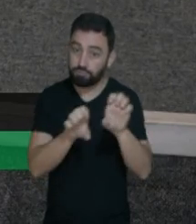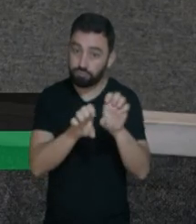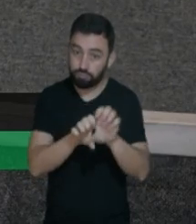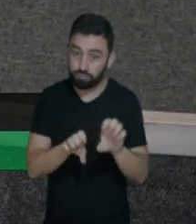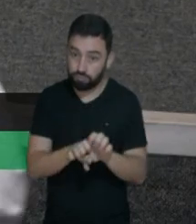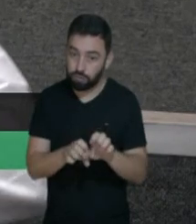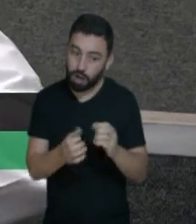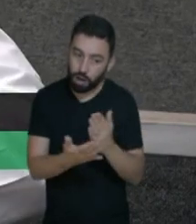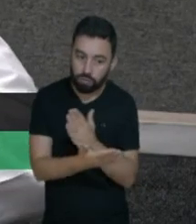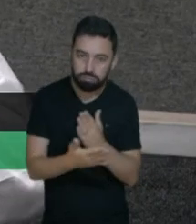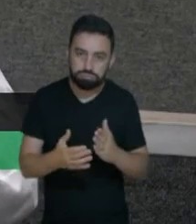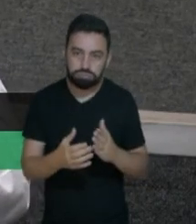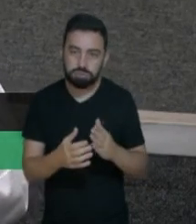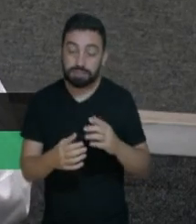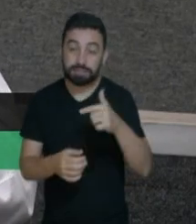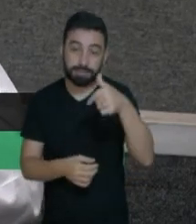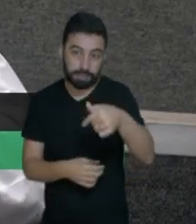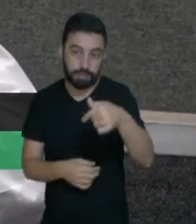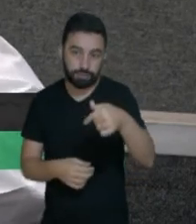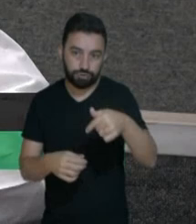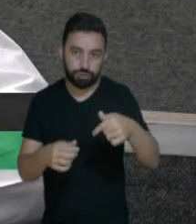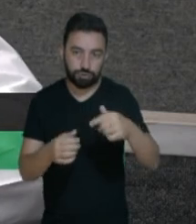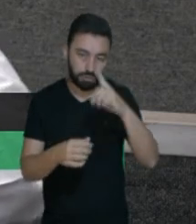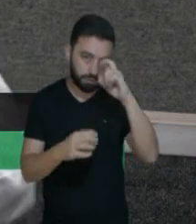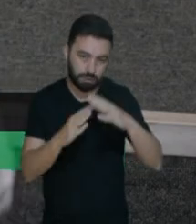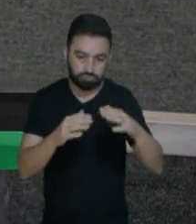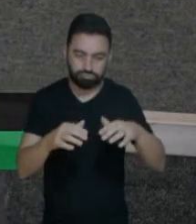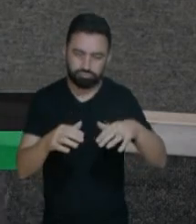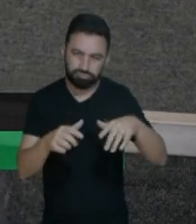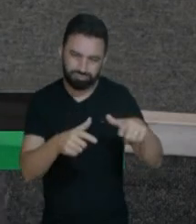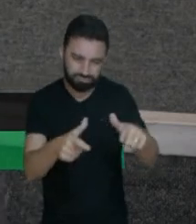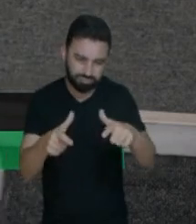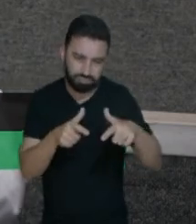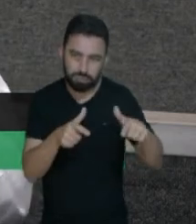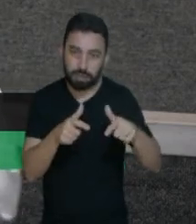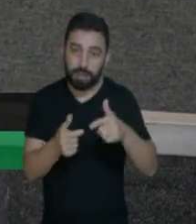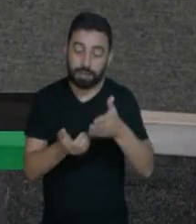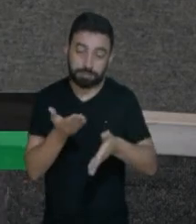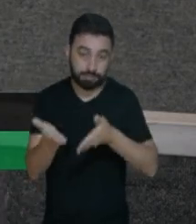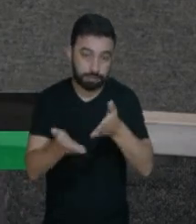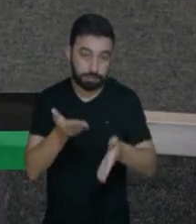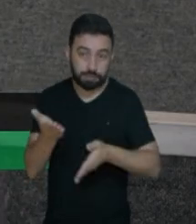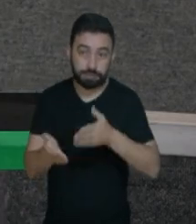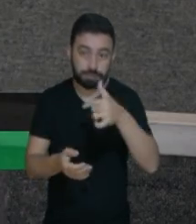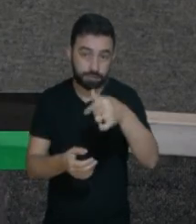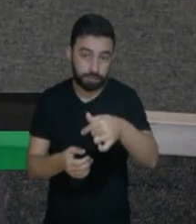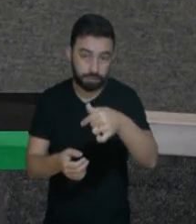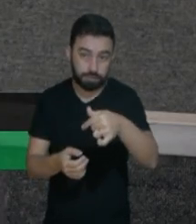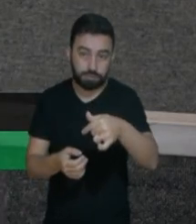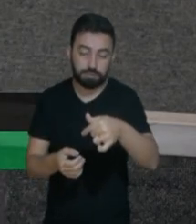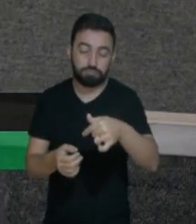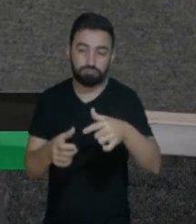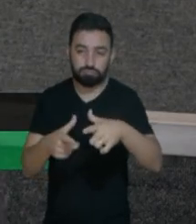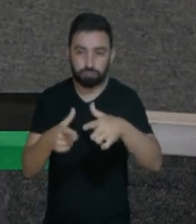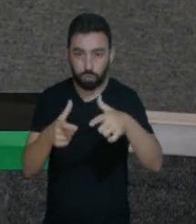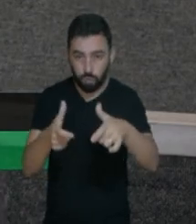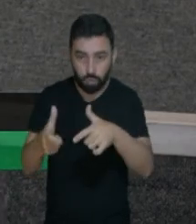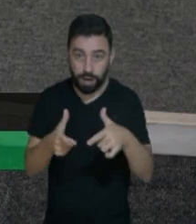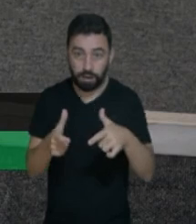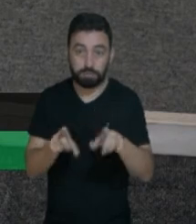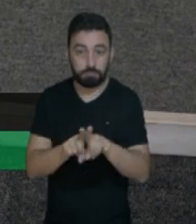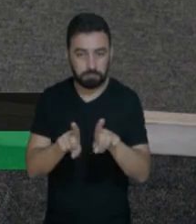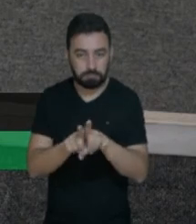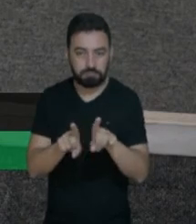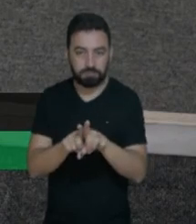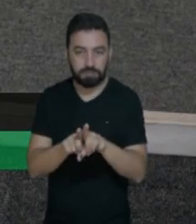intermediárias são sete ambulatórios Gerais que atendem a sete grandes regiões da cidade e até no nosso período de governo quando Prefeito nós